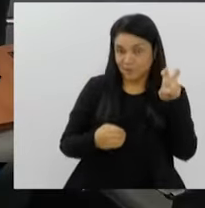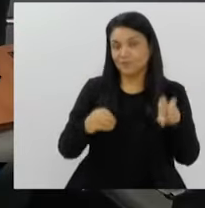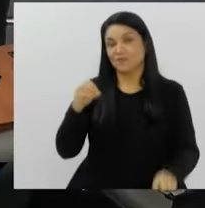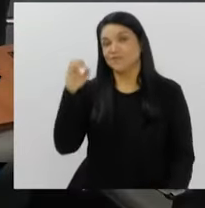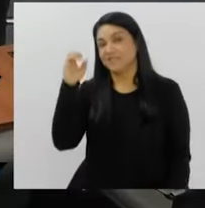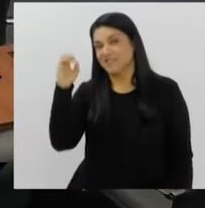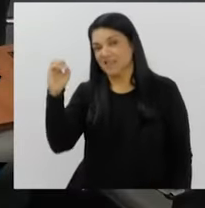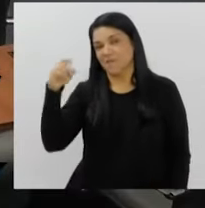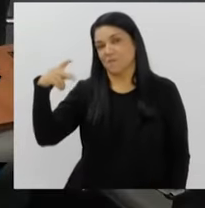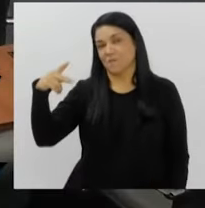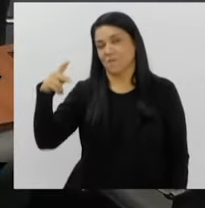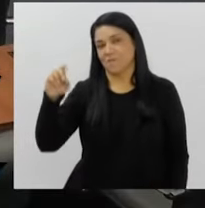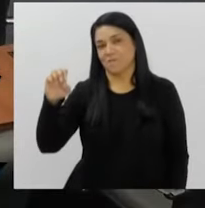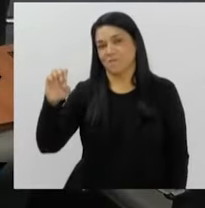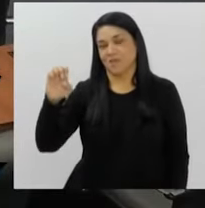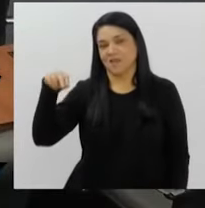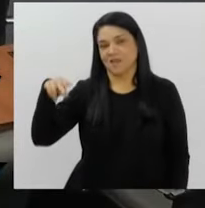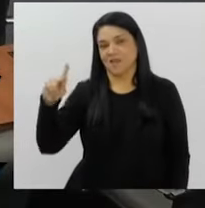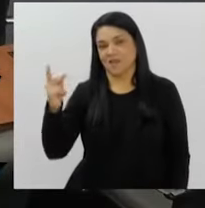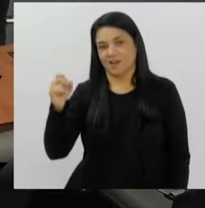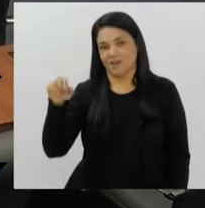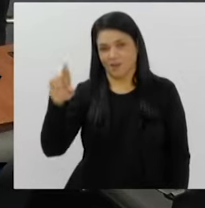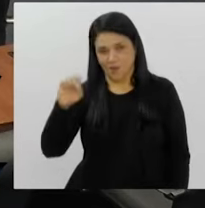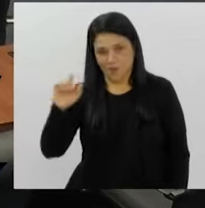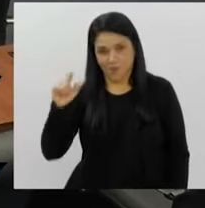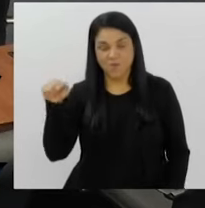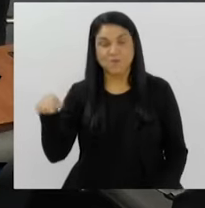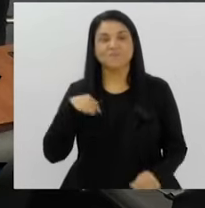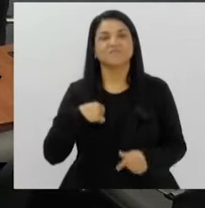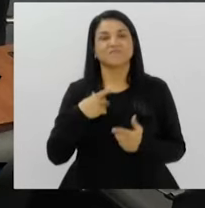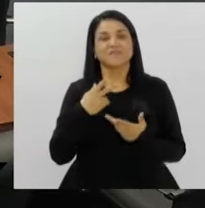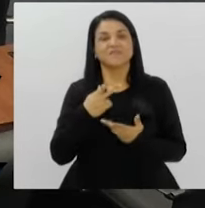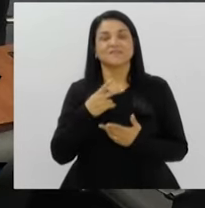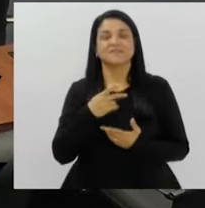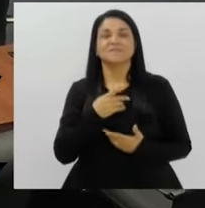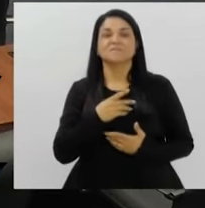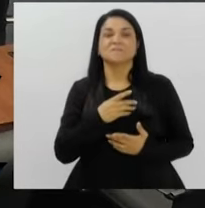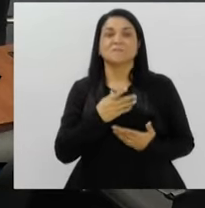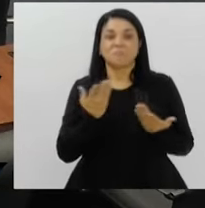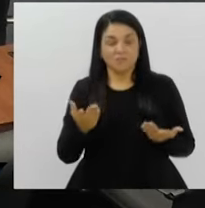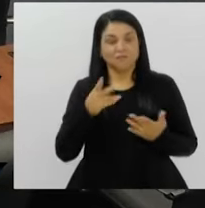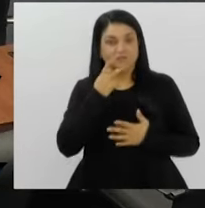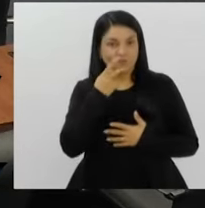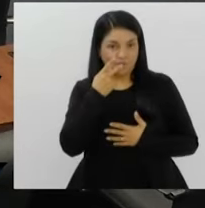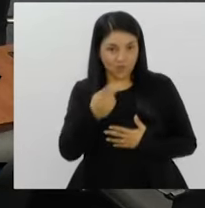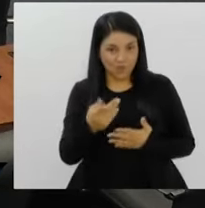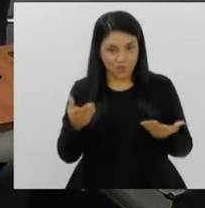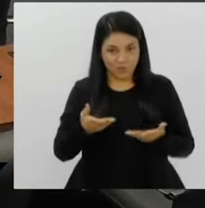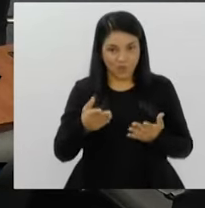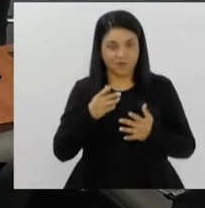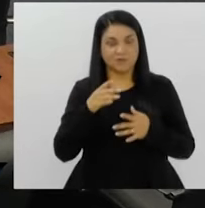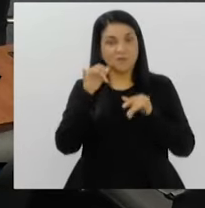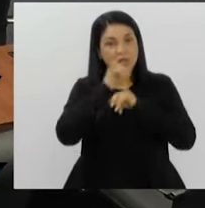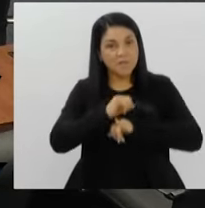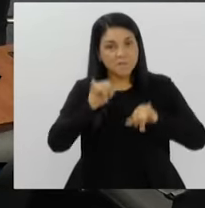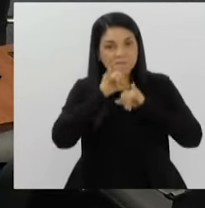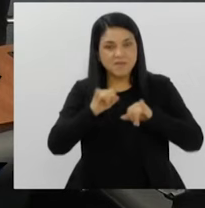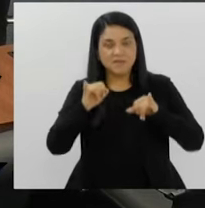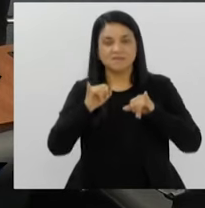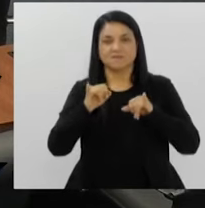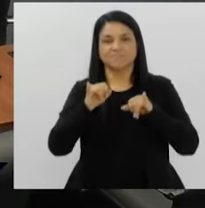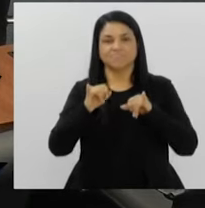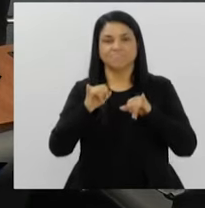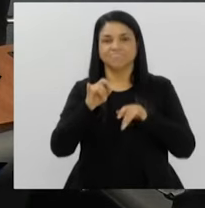Deputado Taldel, por favor. Olá, presidente. Presidente, como já foi dito aqui, nós temos uma imprensa marrom que a